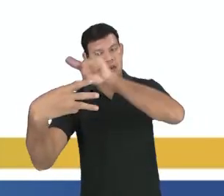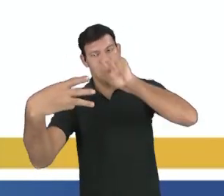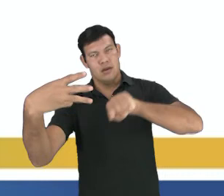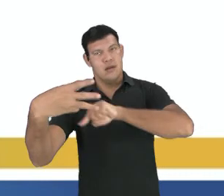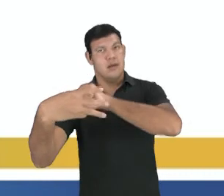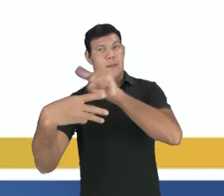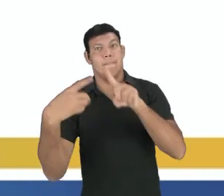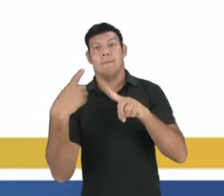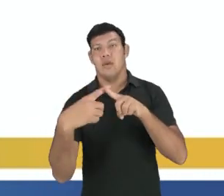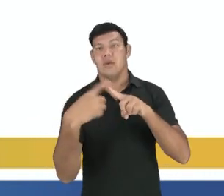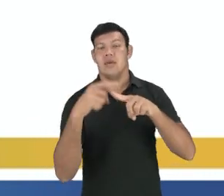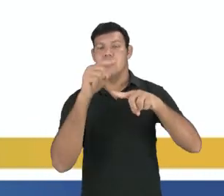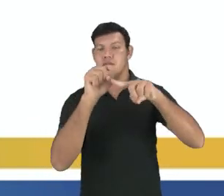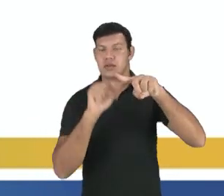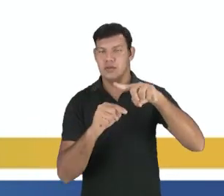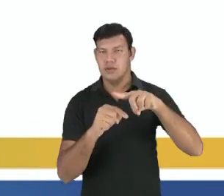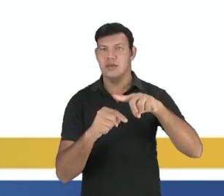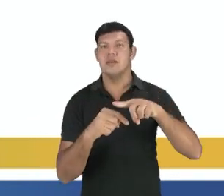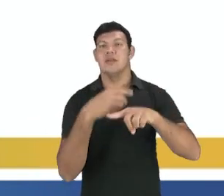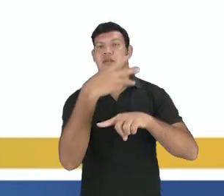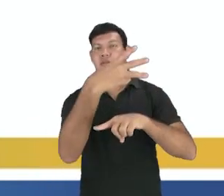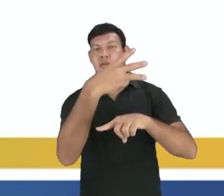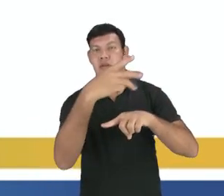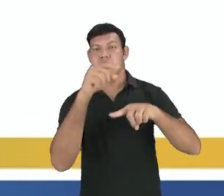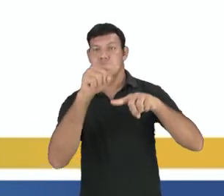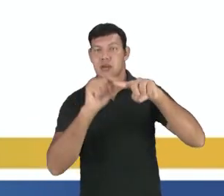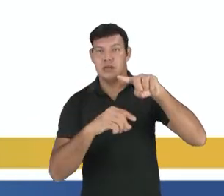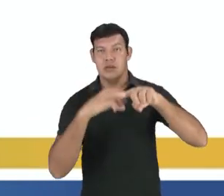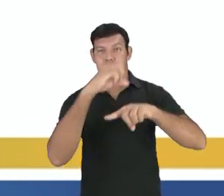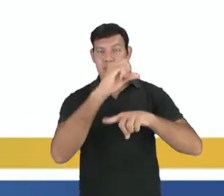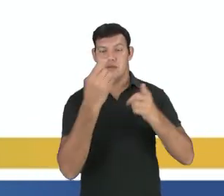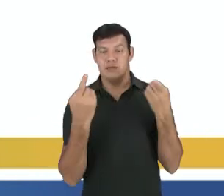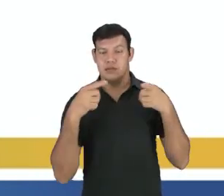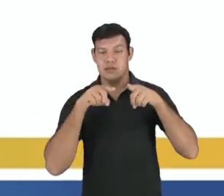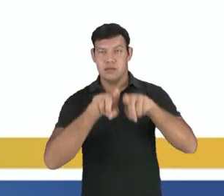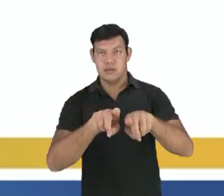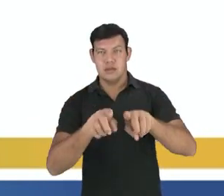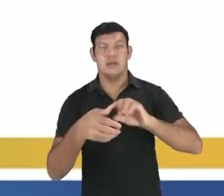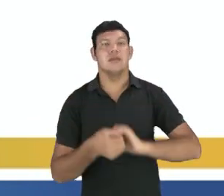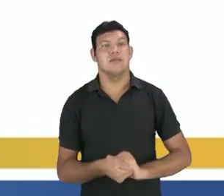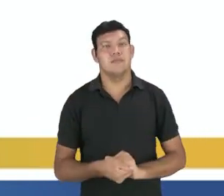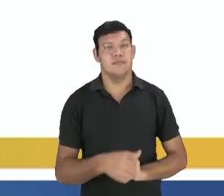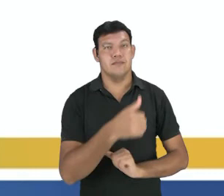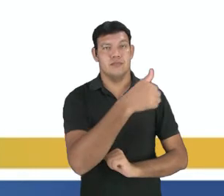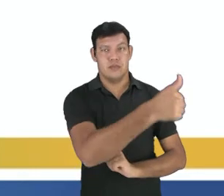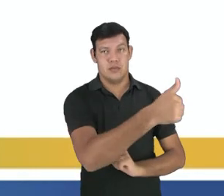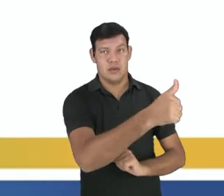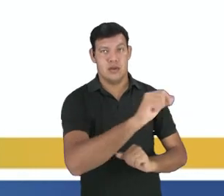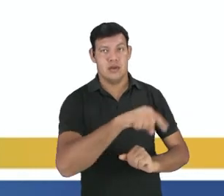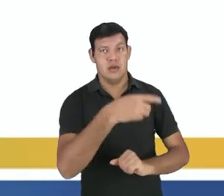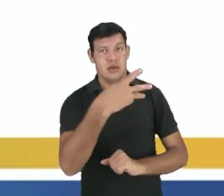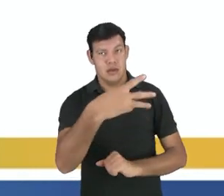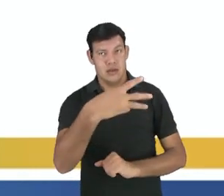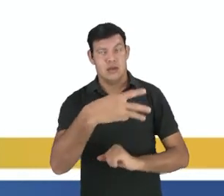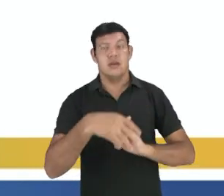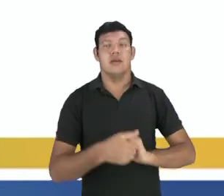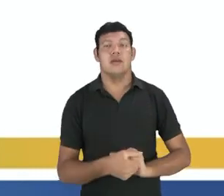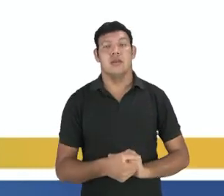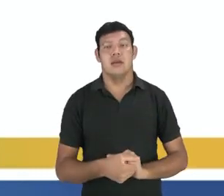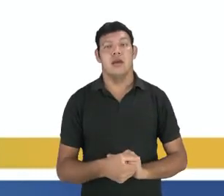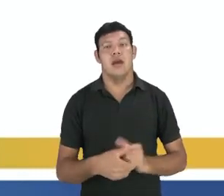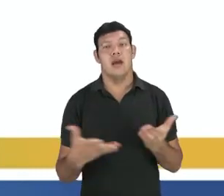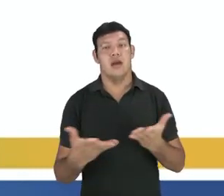3 aqui, por quê? Porque ele dividiu 3 e dividiu 9. Aqui eu já estou na unidade, só restou 3, vou dividir para